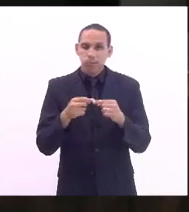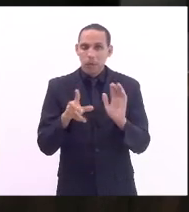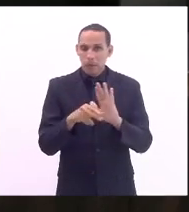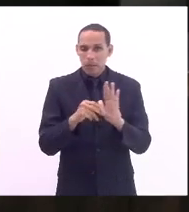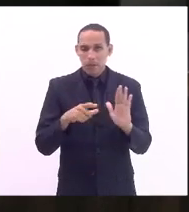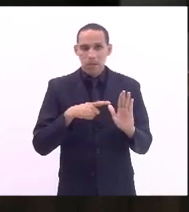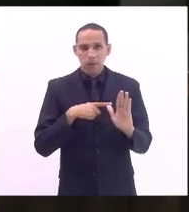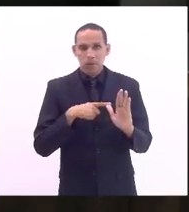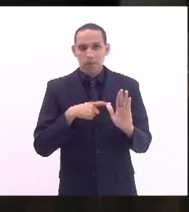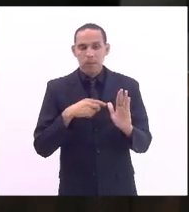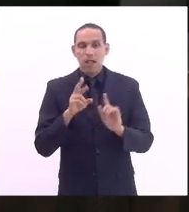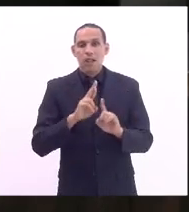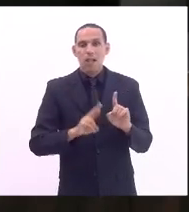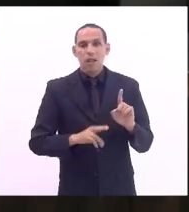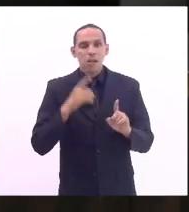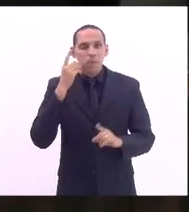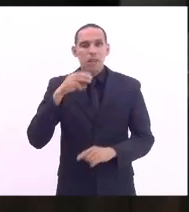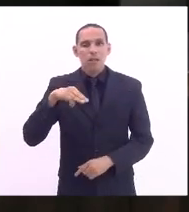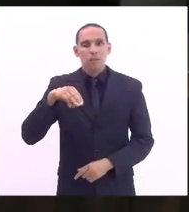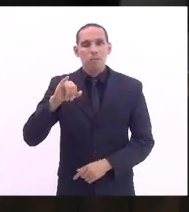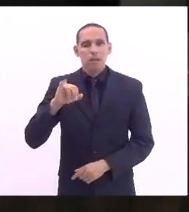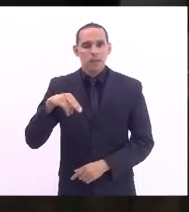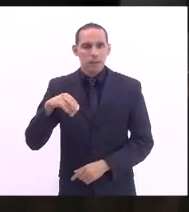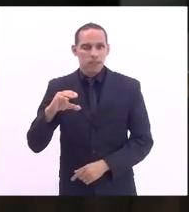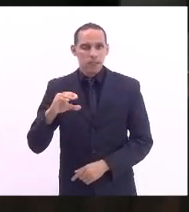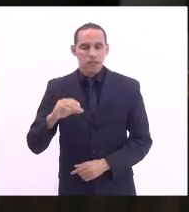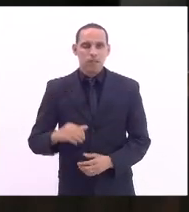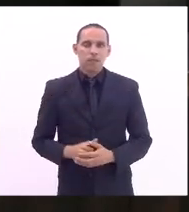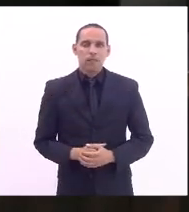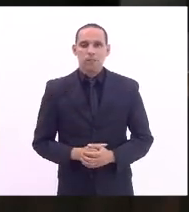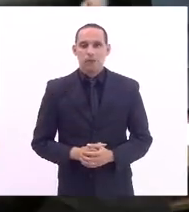emendas. Relator deputado Carlos Mink.